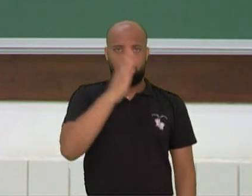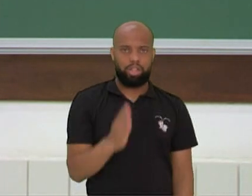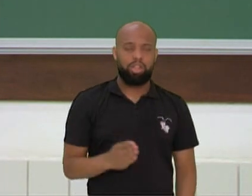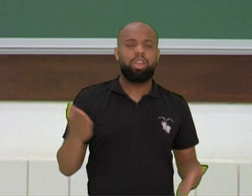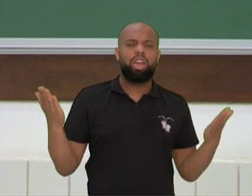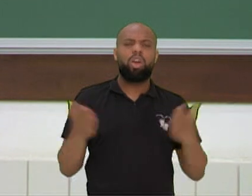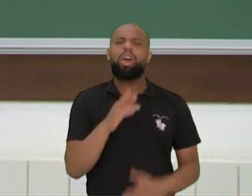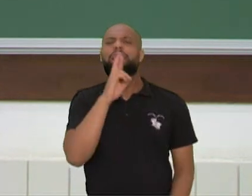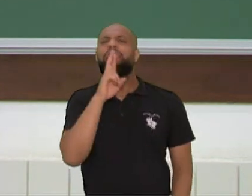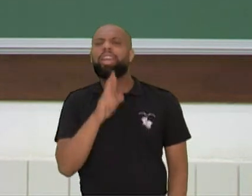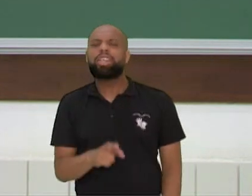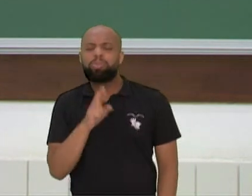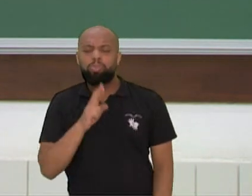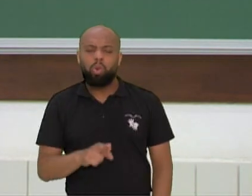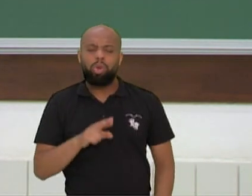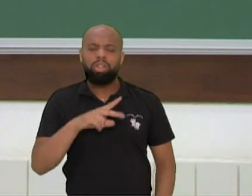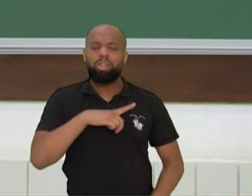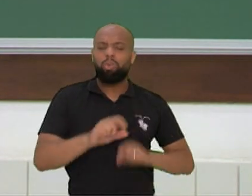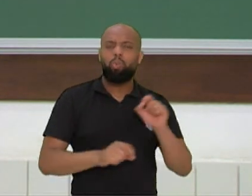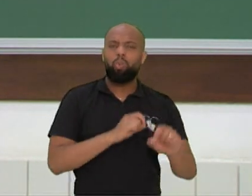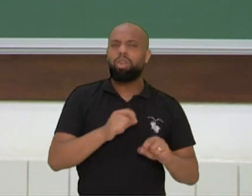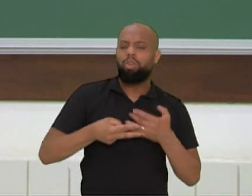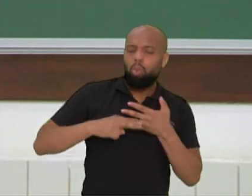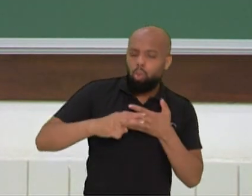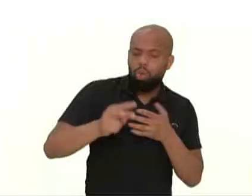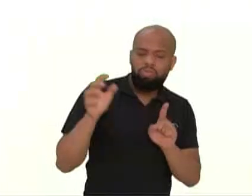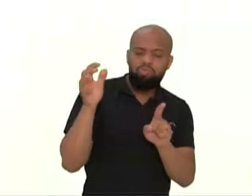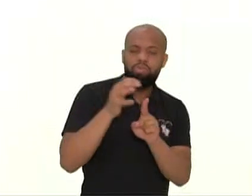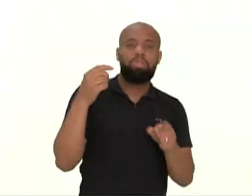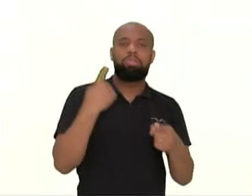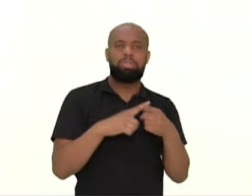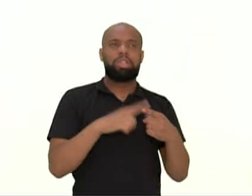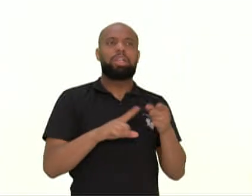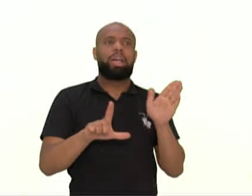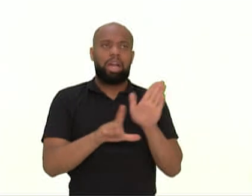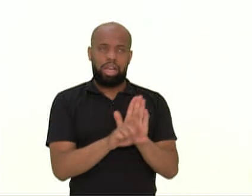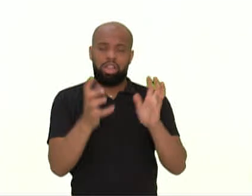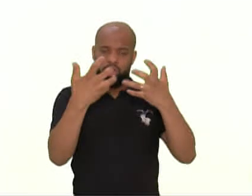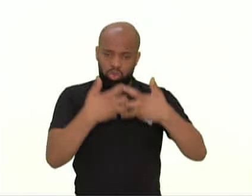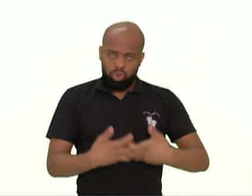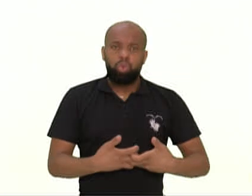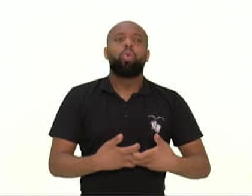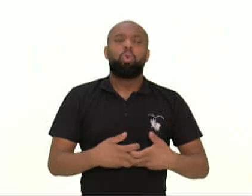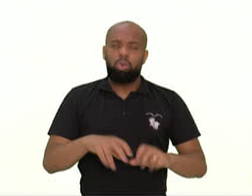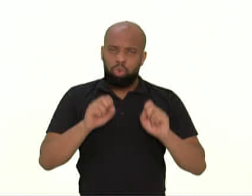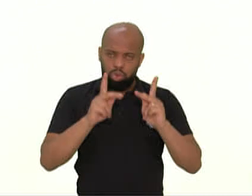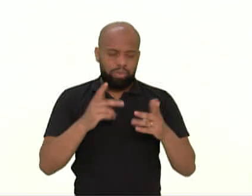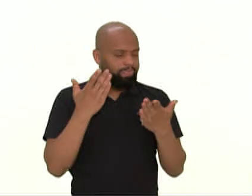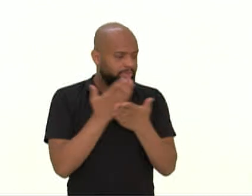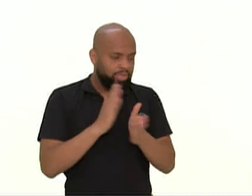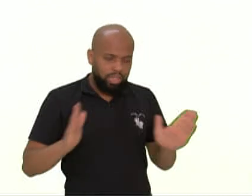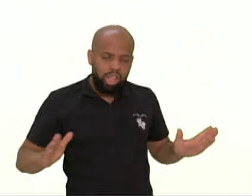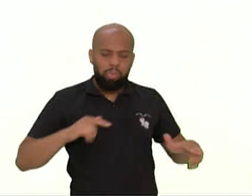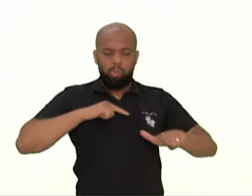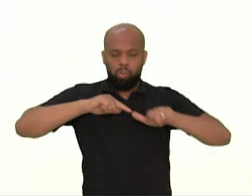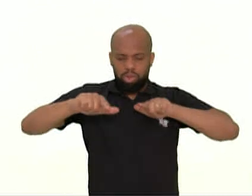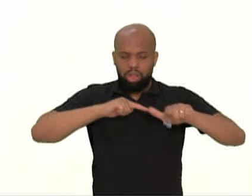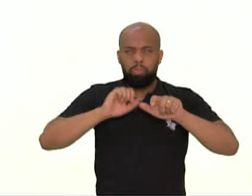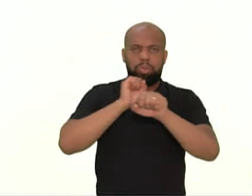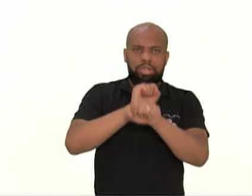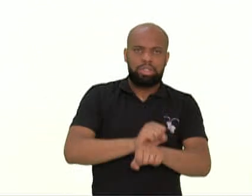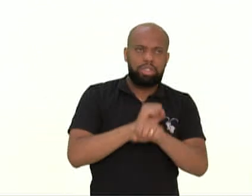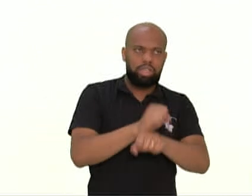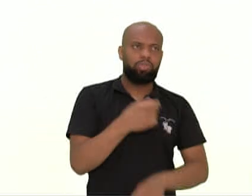o resultado que isso vai ter? Bom, a Lei Áurea vai conseguir, ela funcionou. Acabou o trabalho escravo no